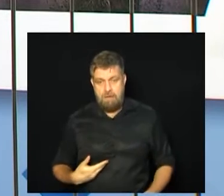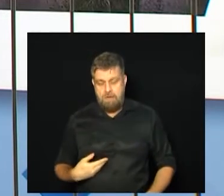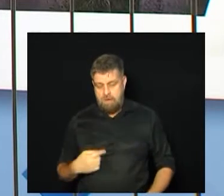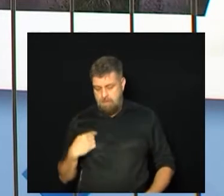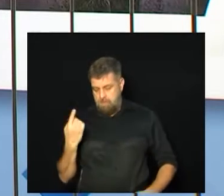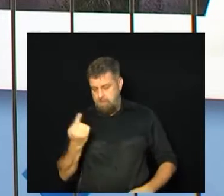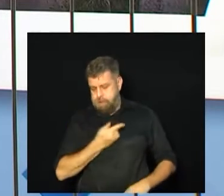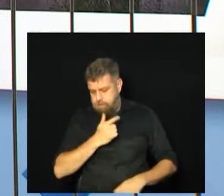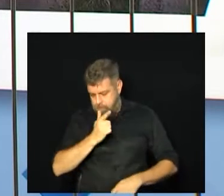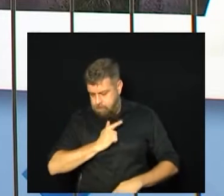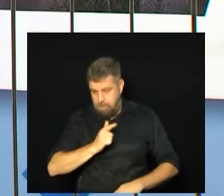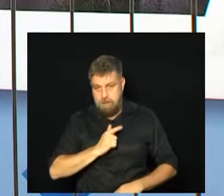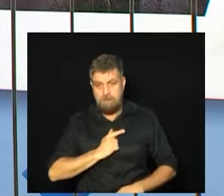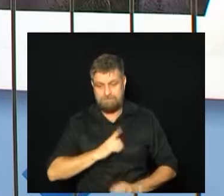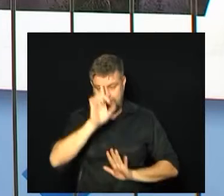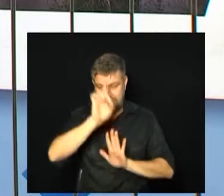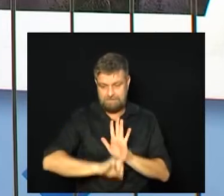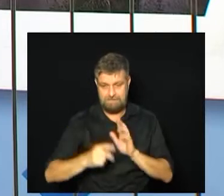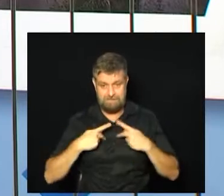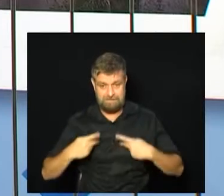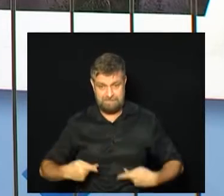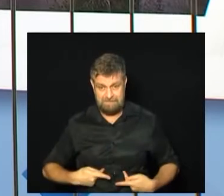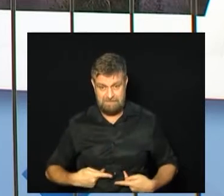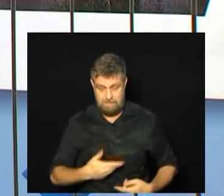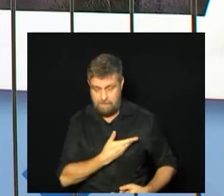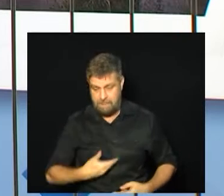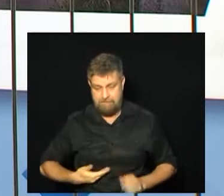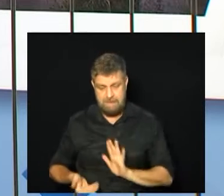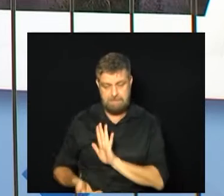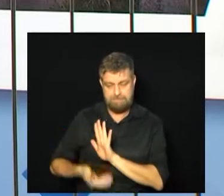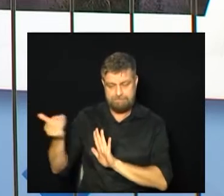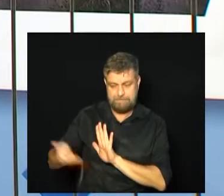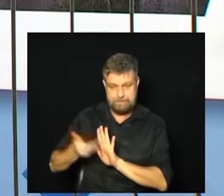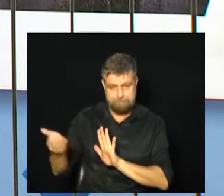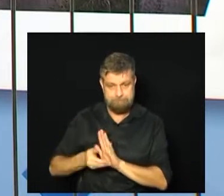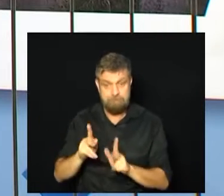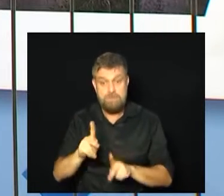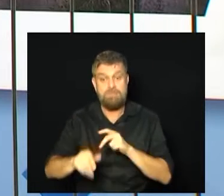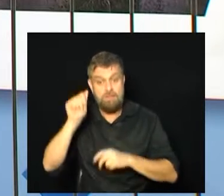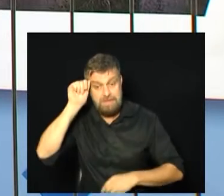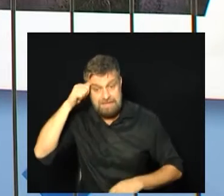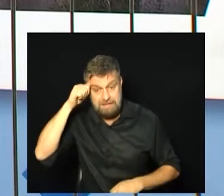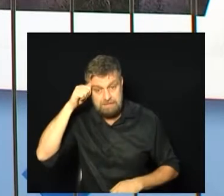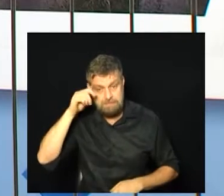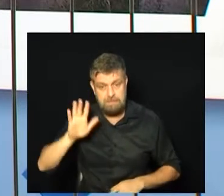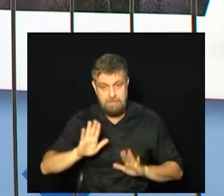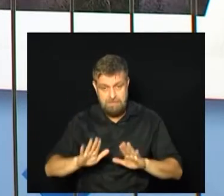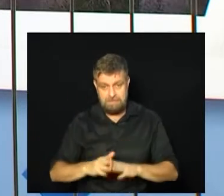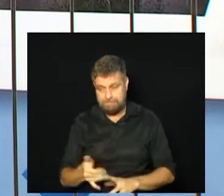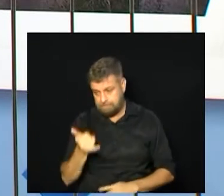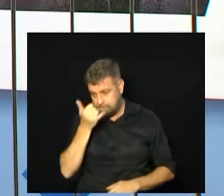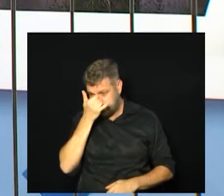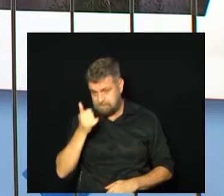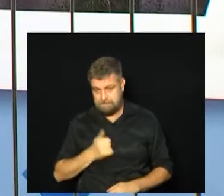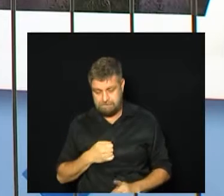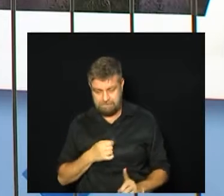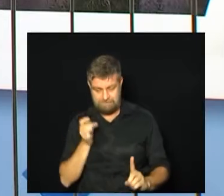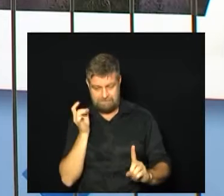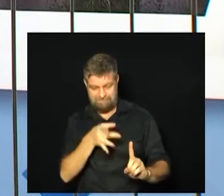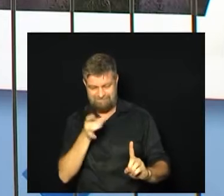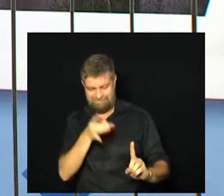gente tem a maior violação dos direitos humanos quando a gente fala da população negra. Mas esses casos, né, que não estão diretamente